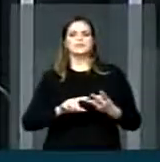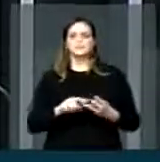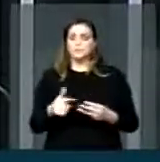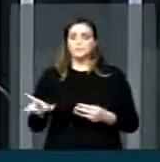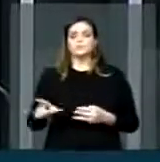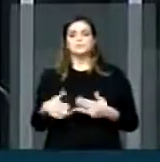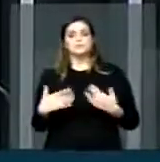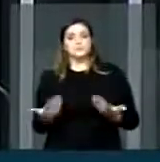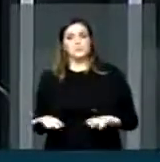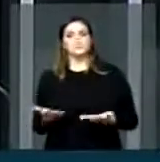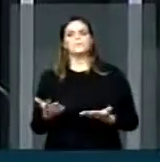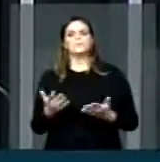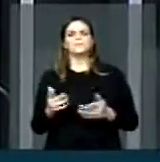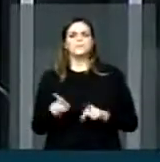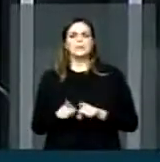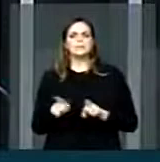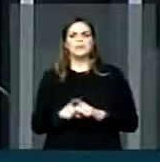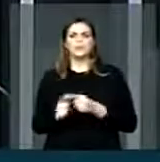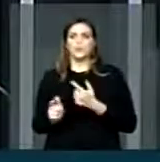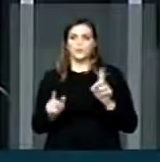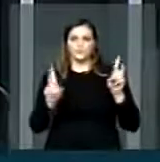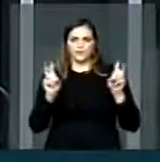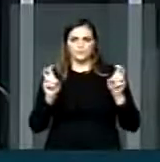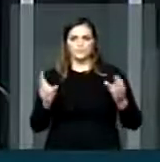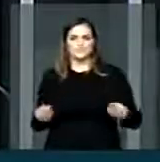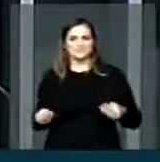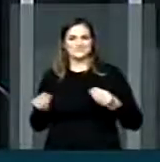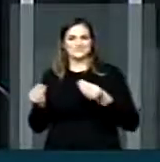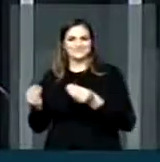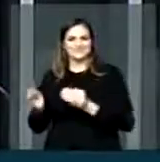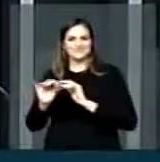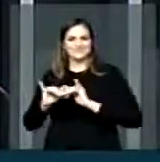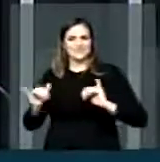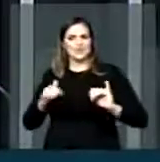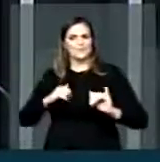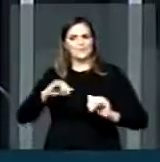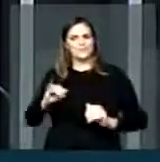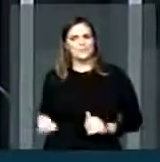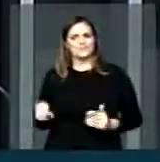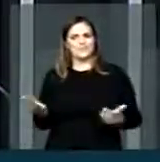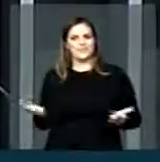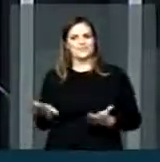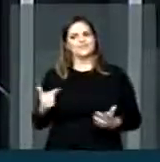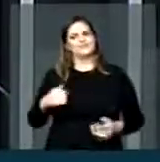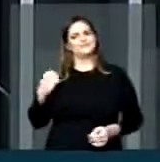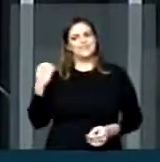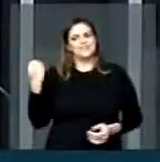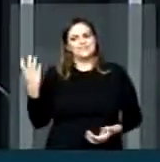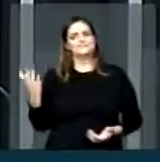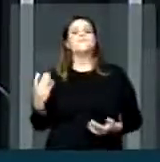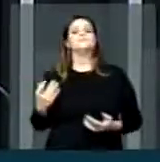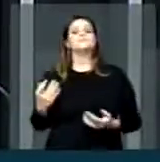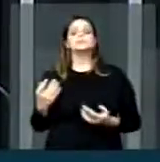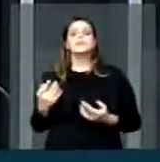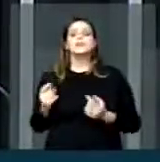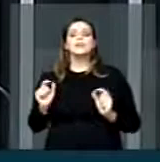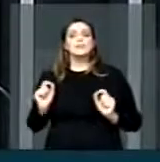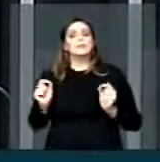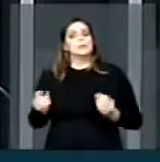pronunciamento aqui que seria para a semana que vem, mas como eu vou viajar eu tenho que apresentar hoje, é mostrando aqui